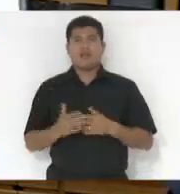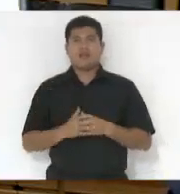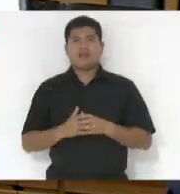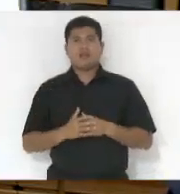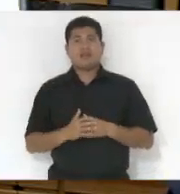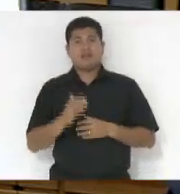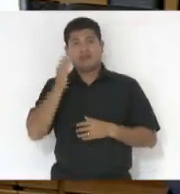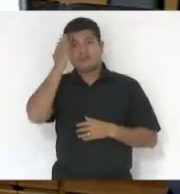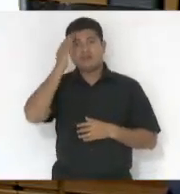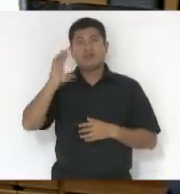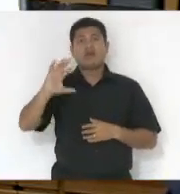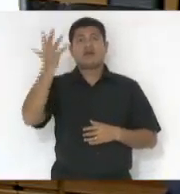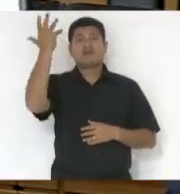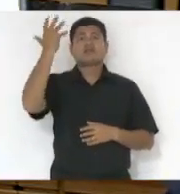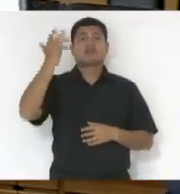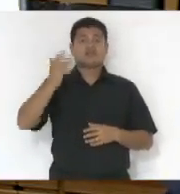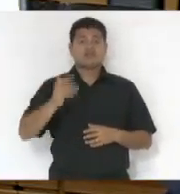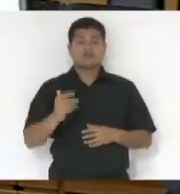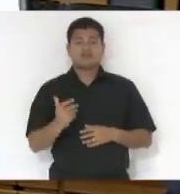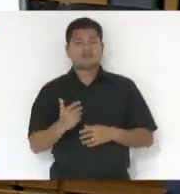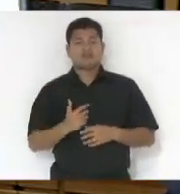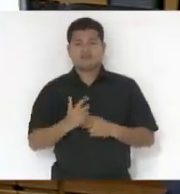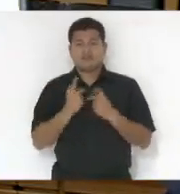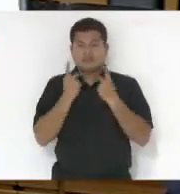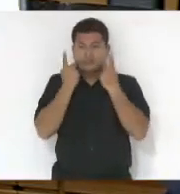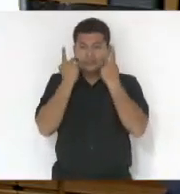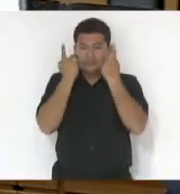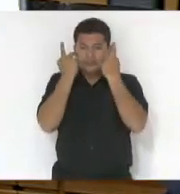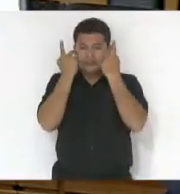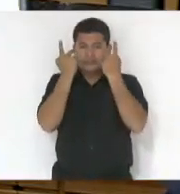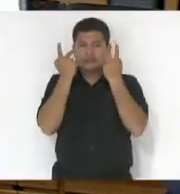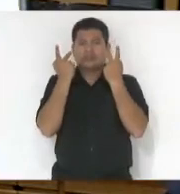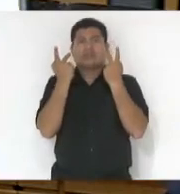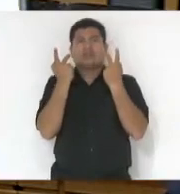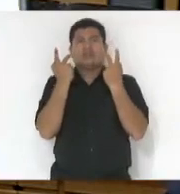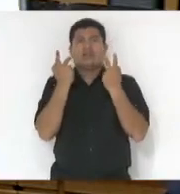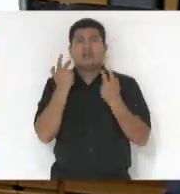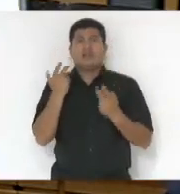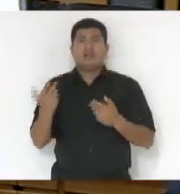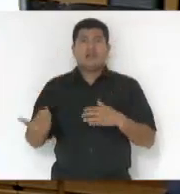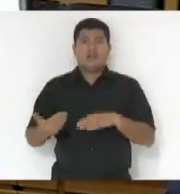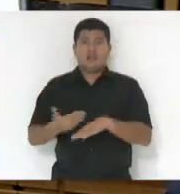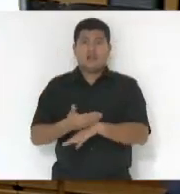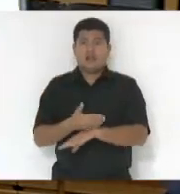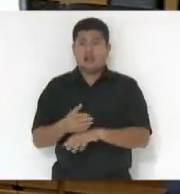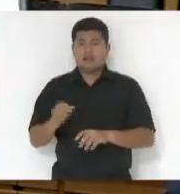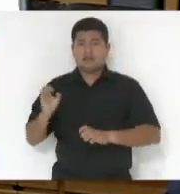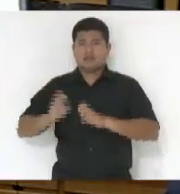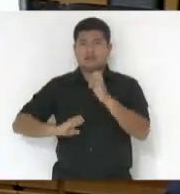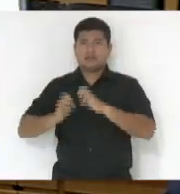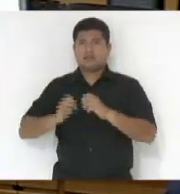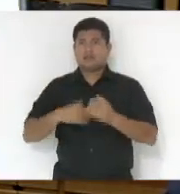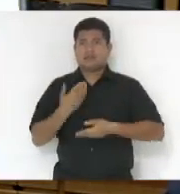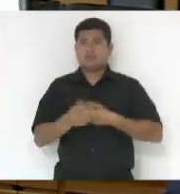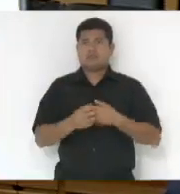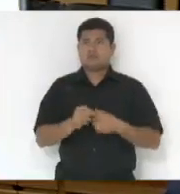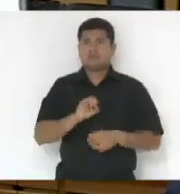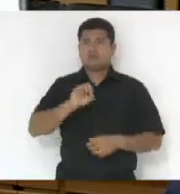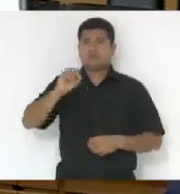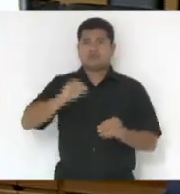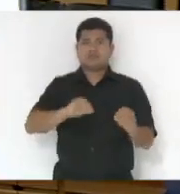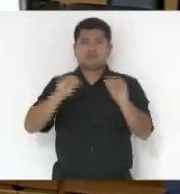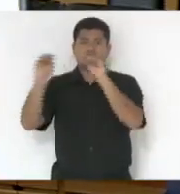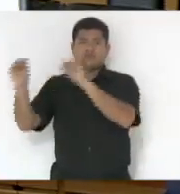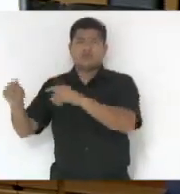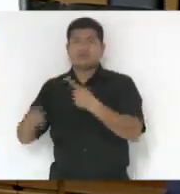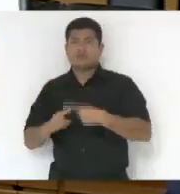vai acontecer com isso? Constrangimento das empresas que vieram para cá e que daqui a pouco vão embora por causa disso. Você